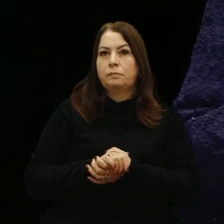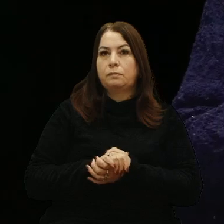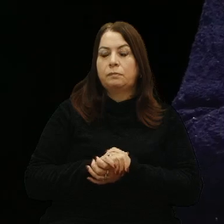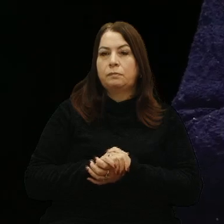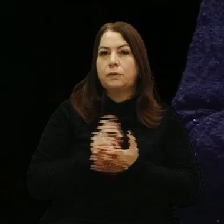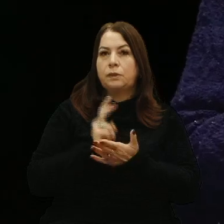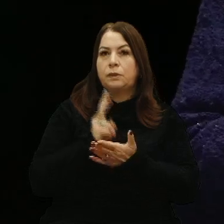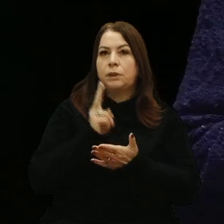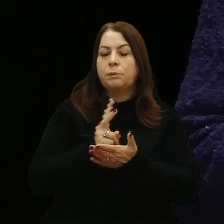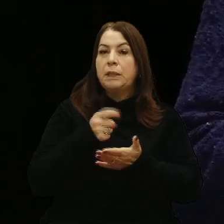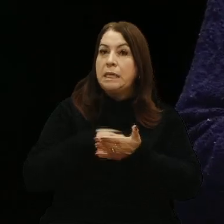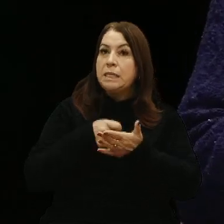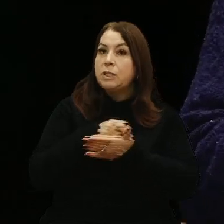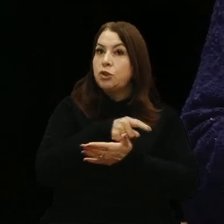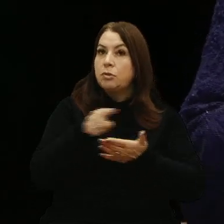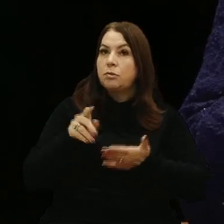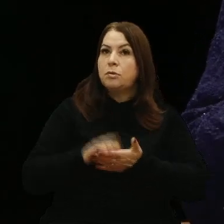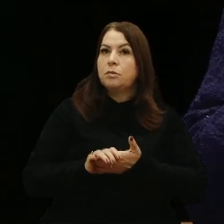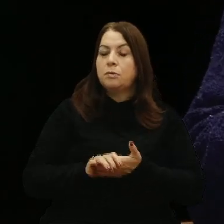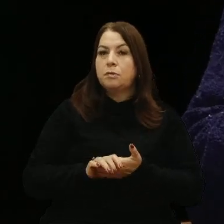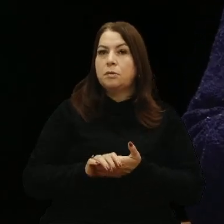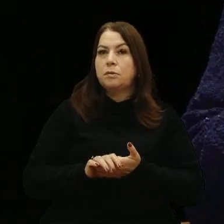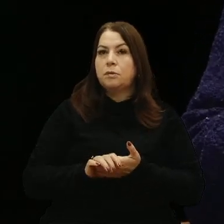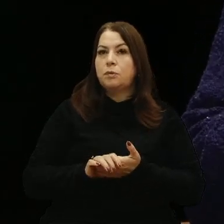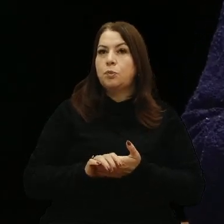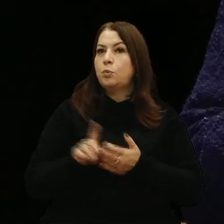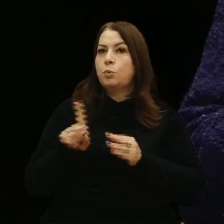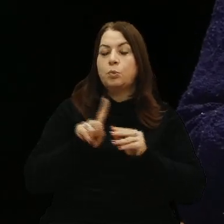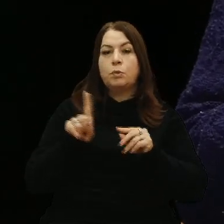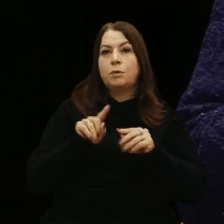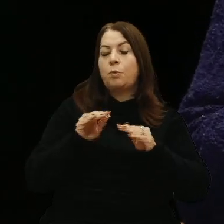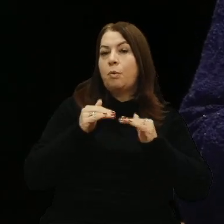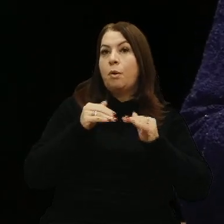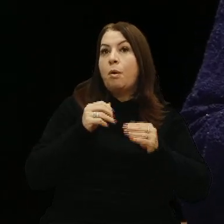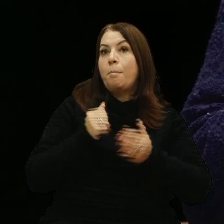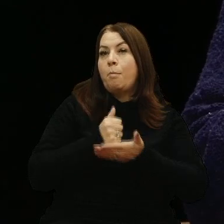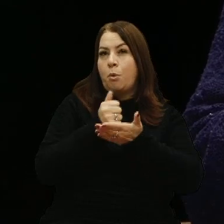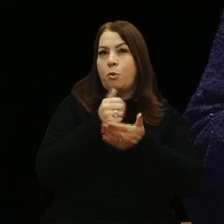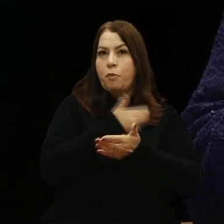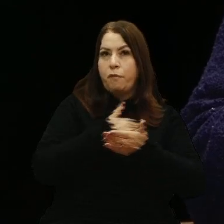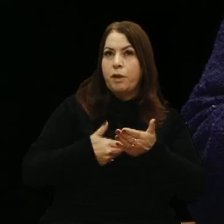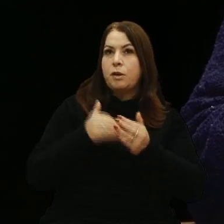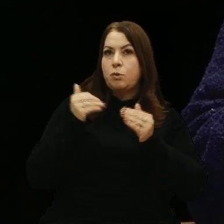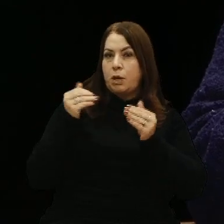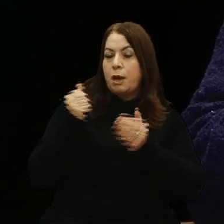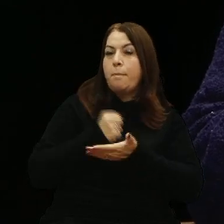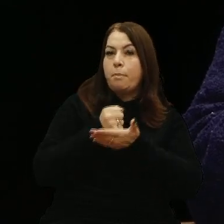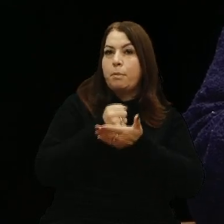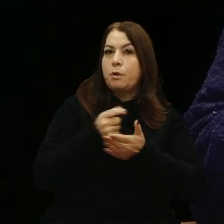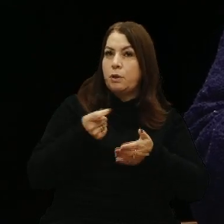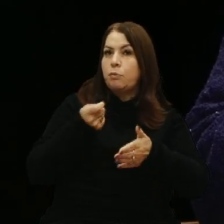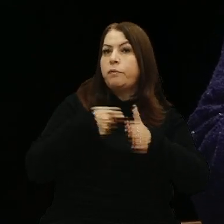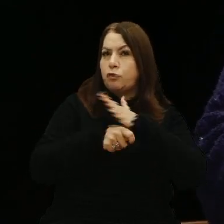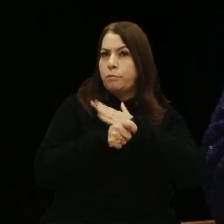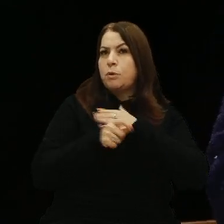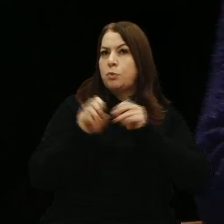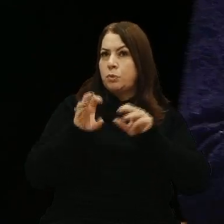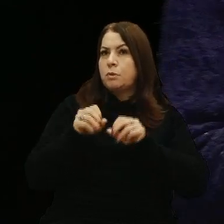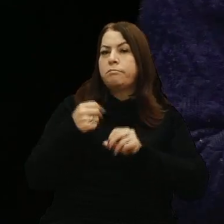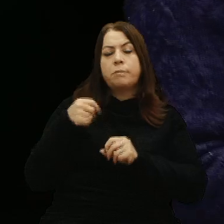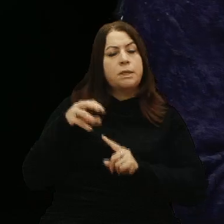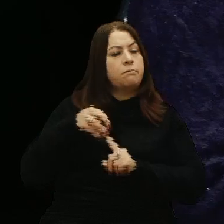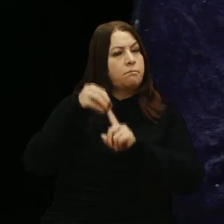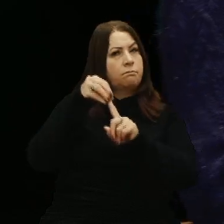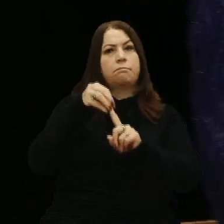sempre a gente insiste aqui, enquanto oposição, enquanto situação, que o investimento na educação ele precisa ser prioridade.